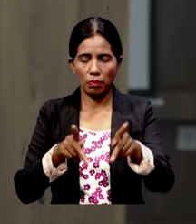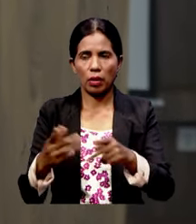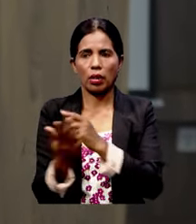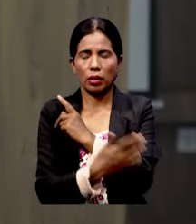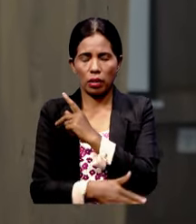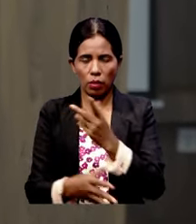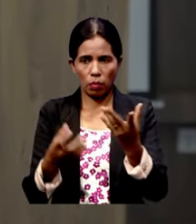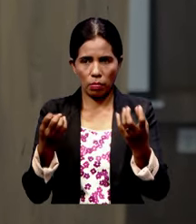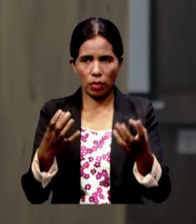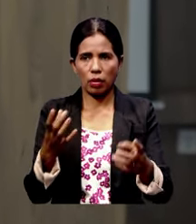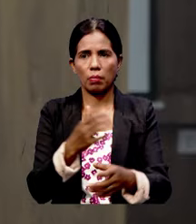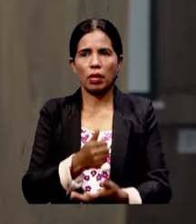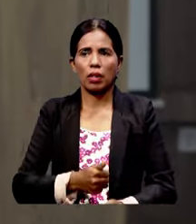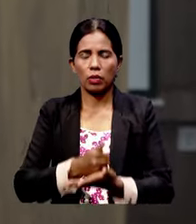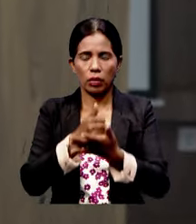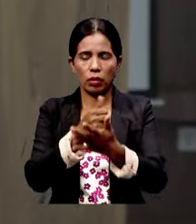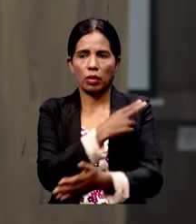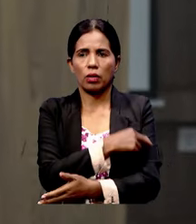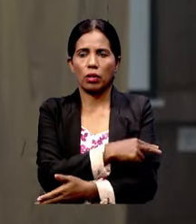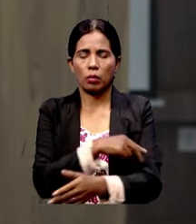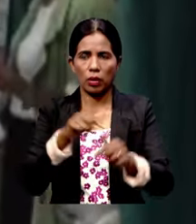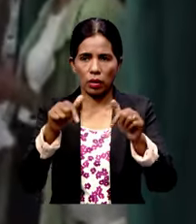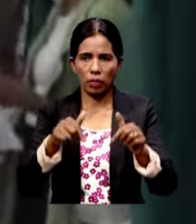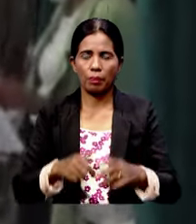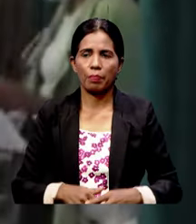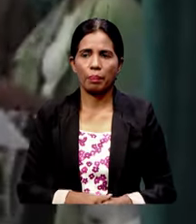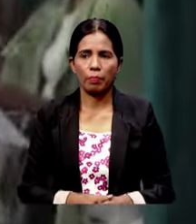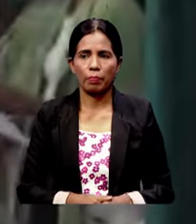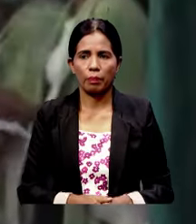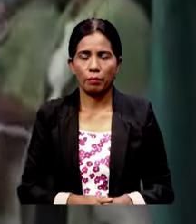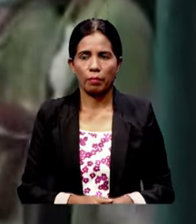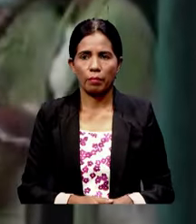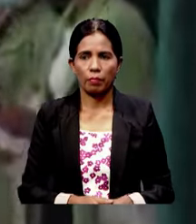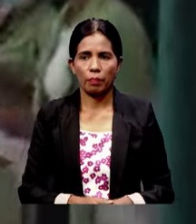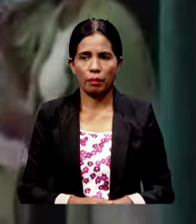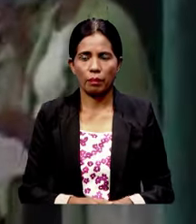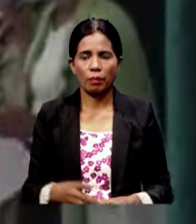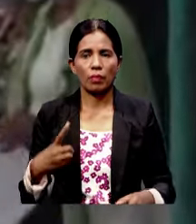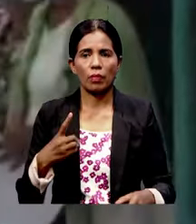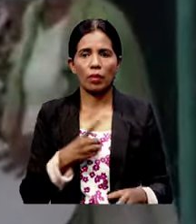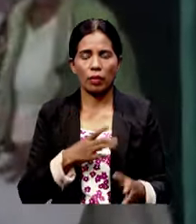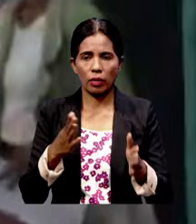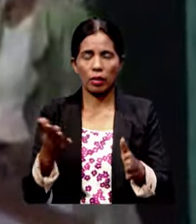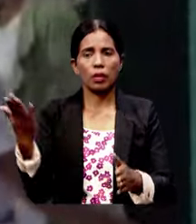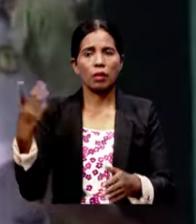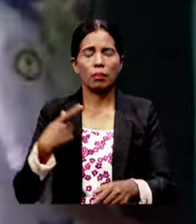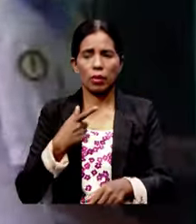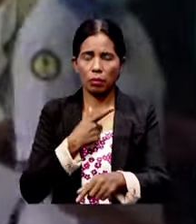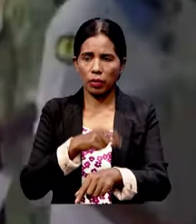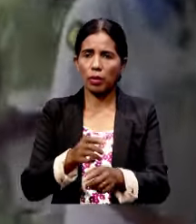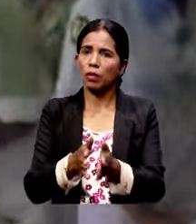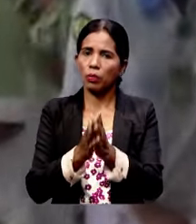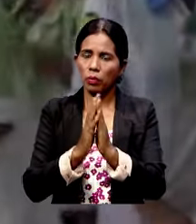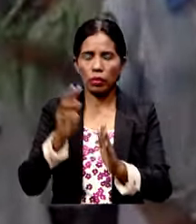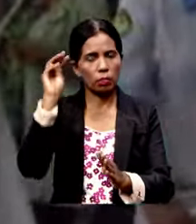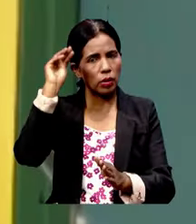be mai hala atendimento ia hospital regional ida ne. Antes ni deputado Sira e Parlamento Nacional Mos, russo